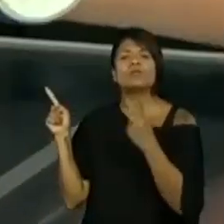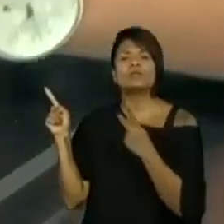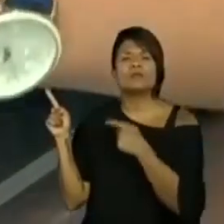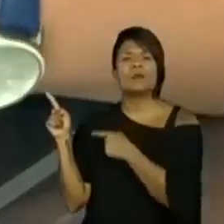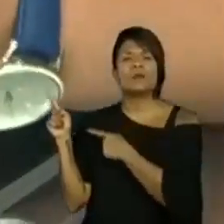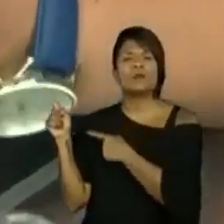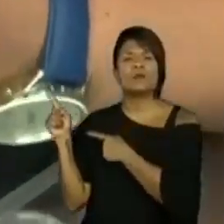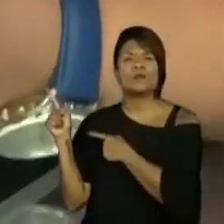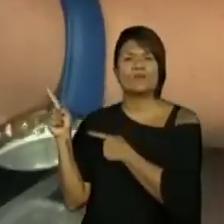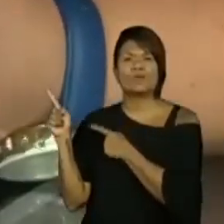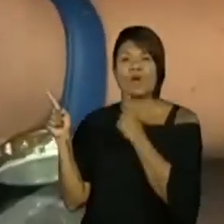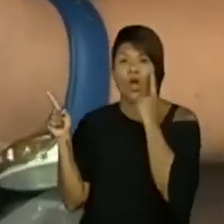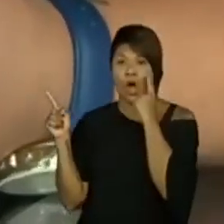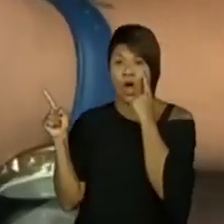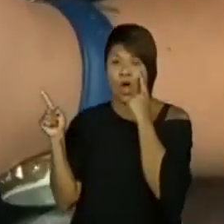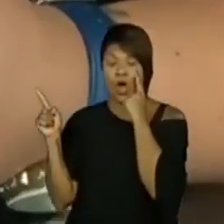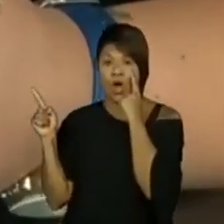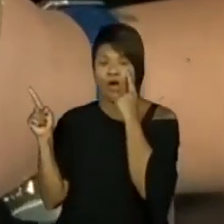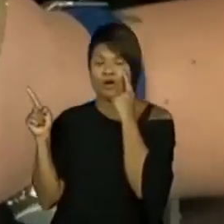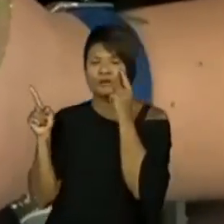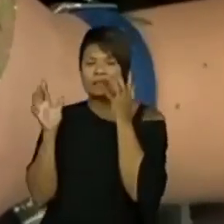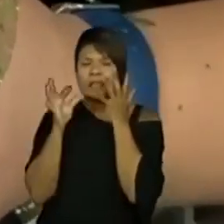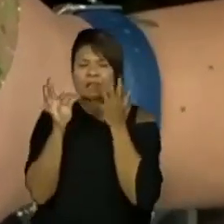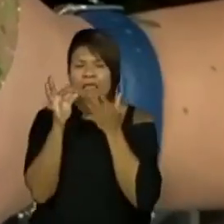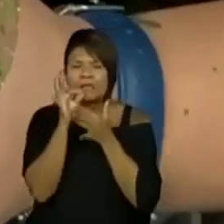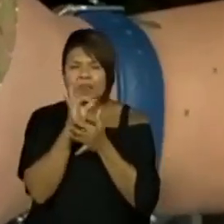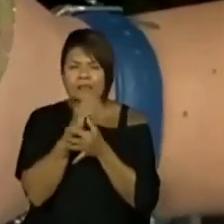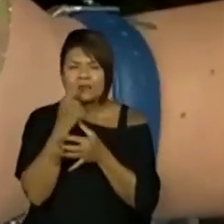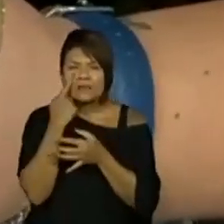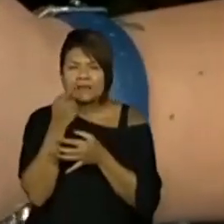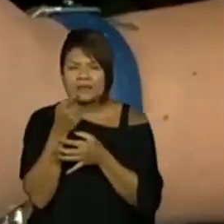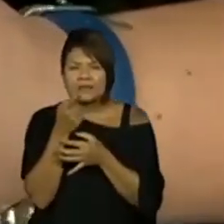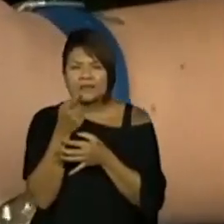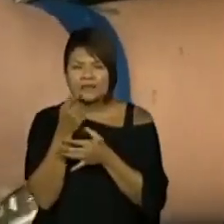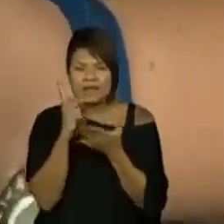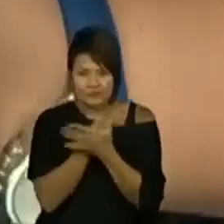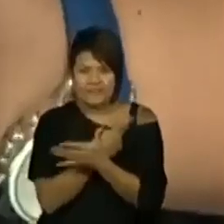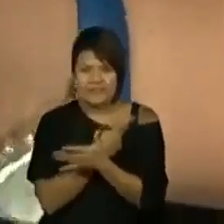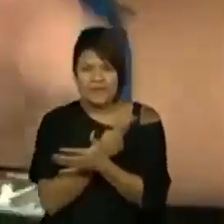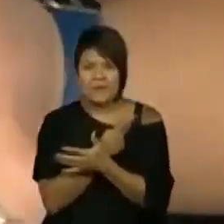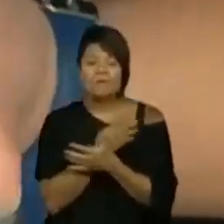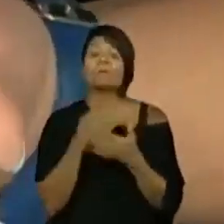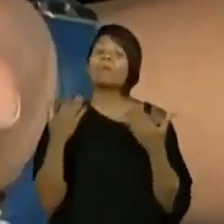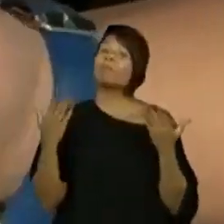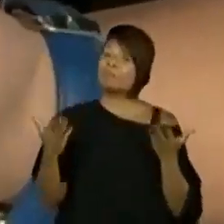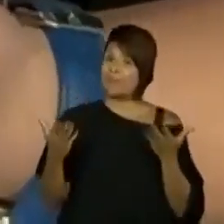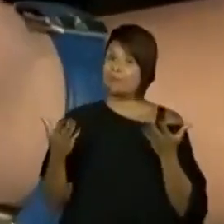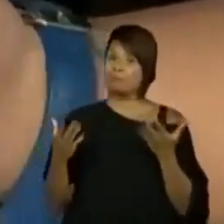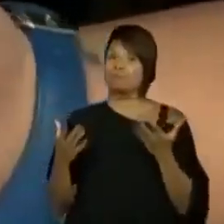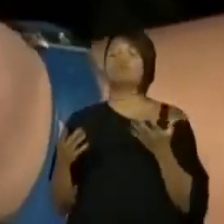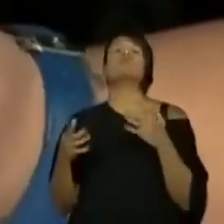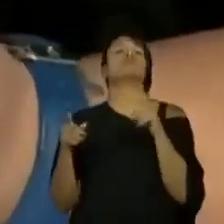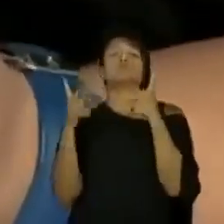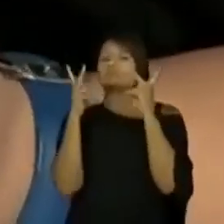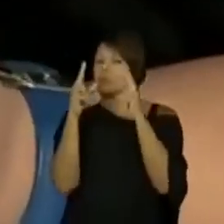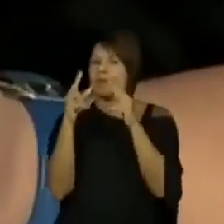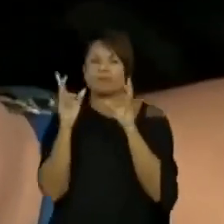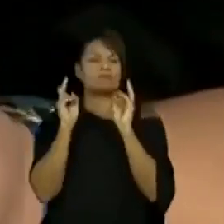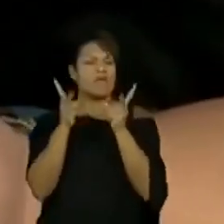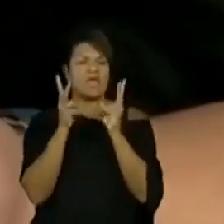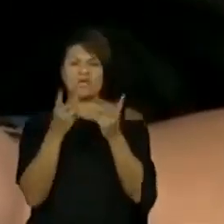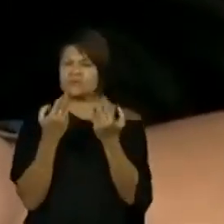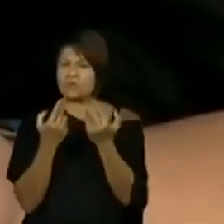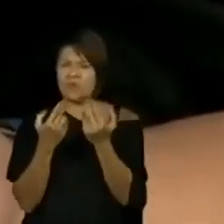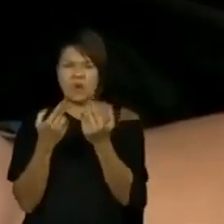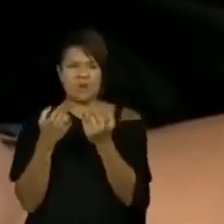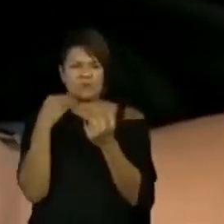Ó, aqui dá para ver com bastante detalhezinho, tá? Então, aqui, ó, coloquei também aqui embaixo, a mesma